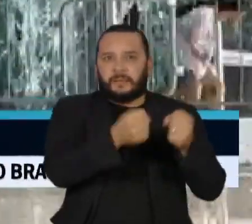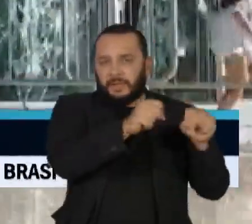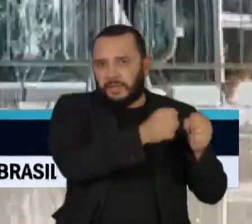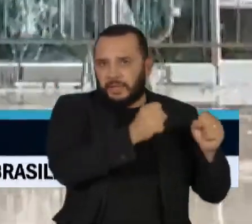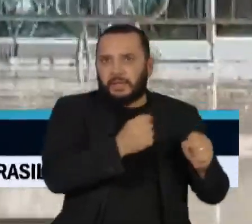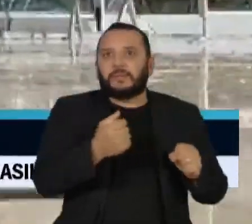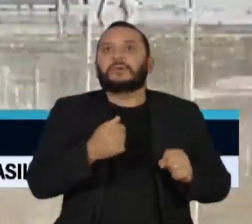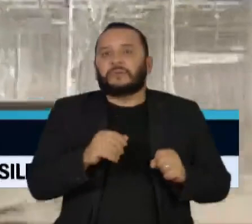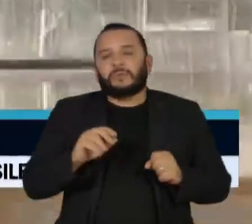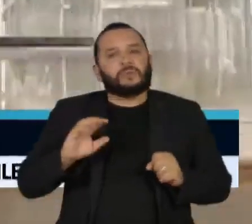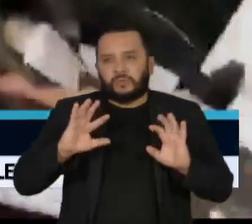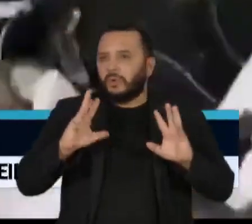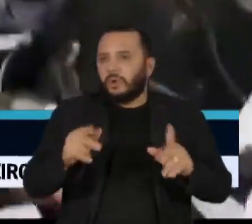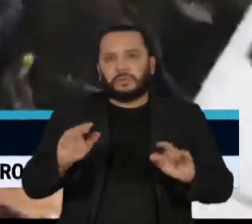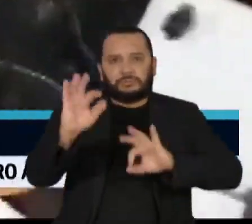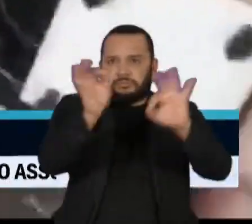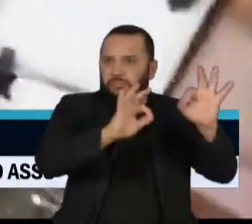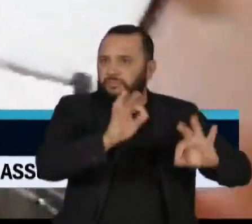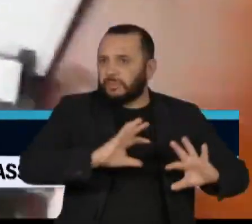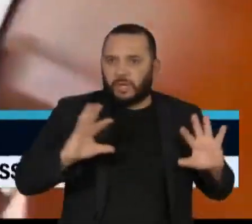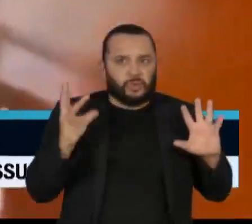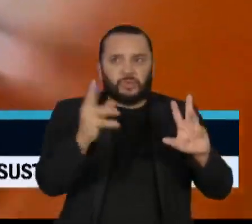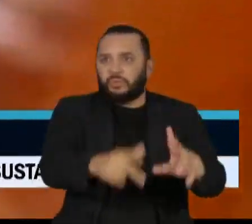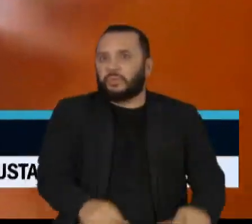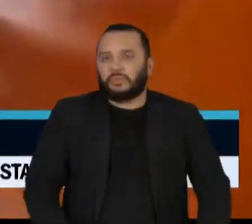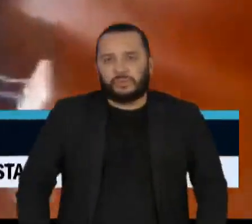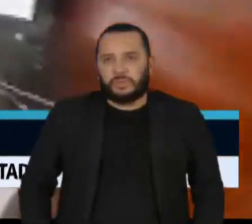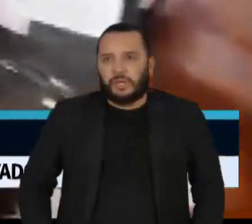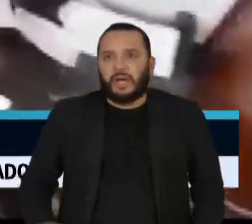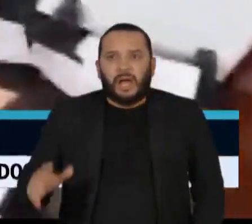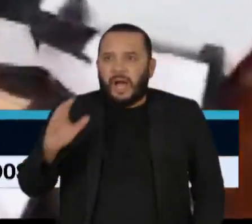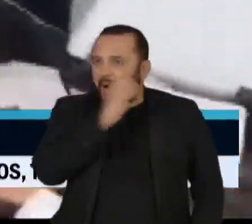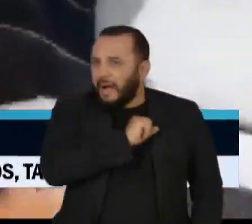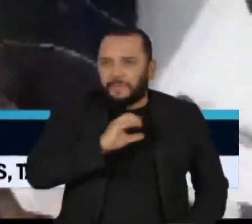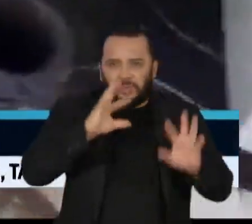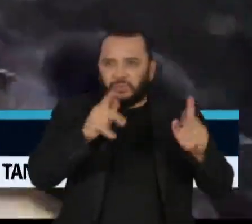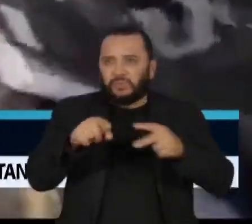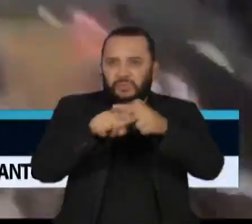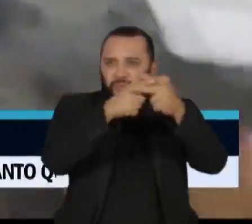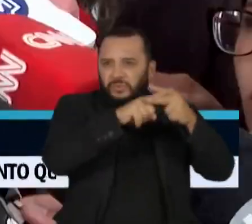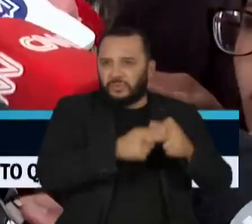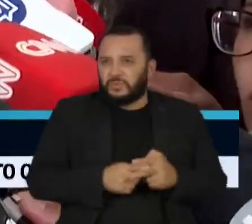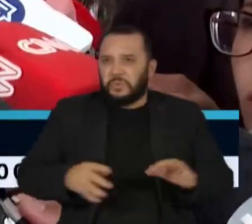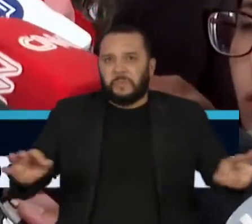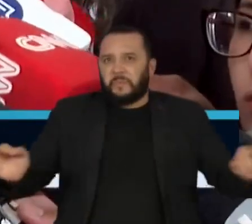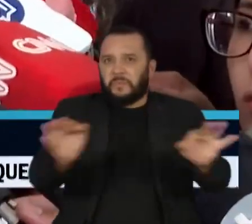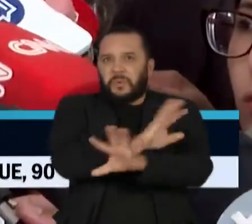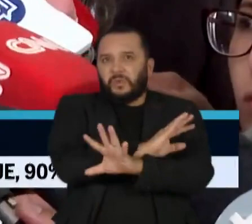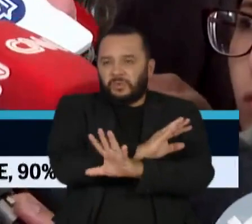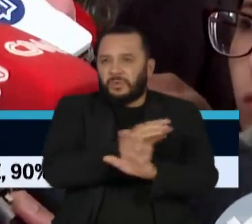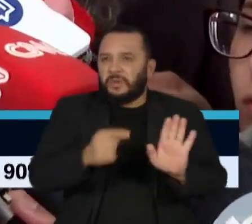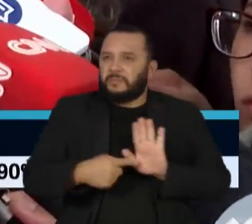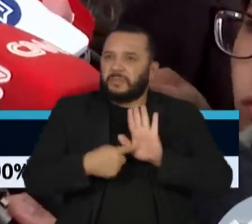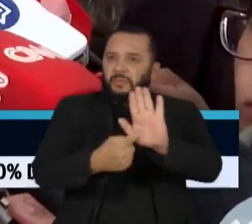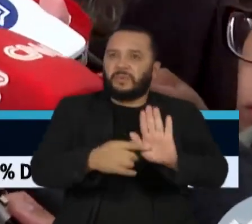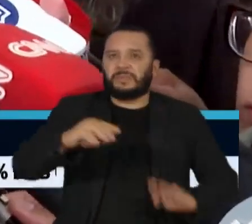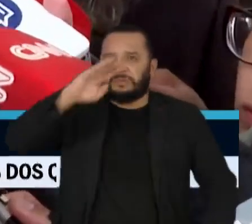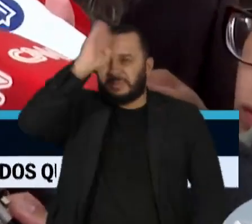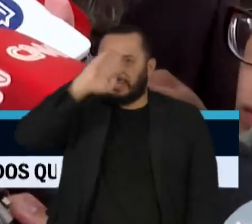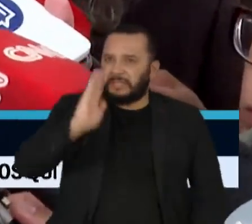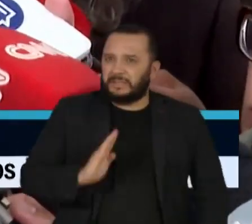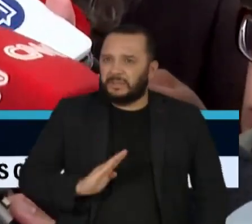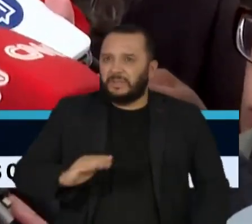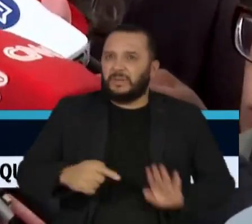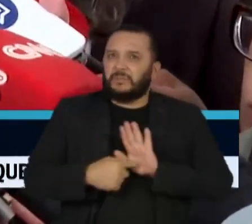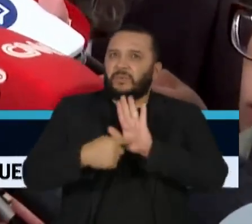tapumes, serão colocados outros vidros. E em poucas horas nós queremos que tudo esteja pronto para mostrar para o Brasil e para